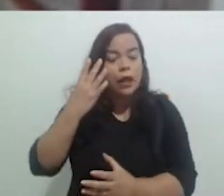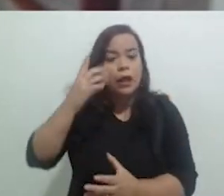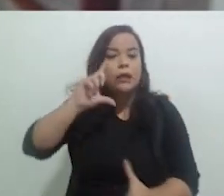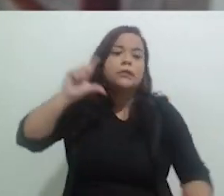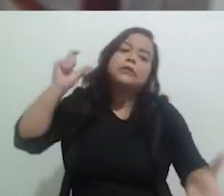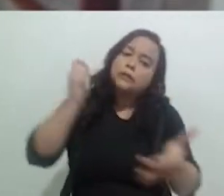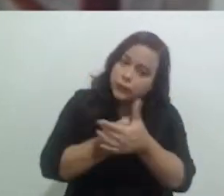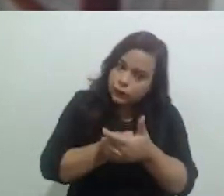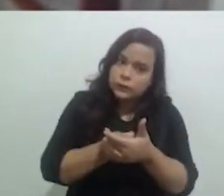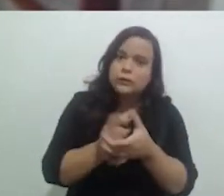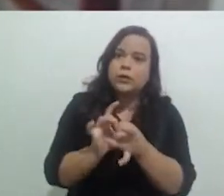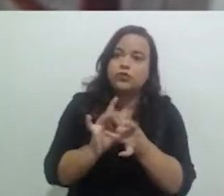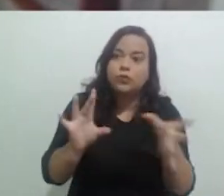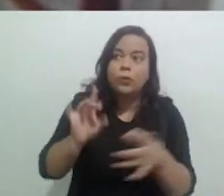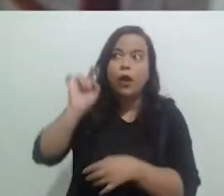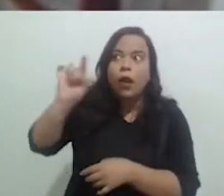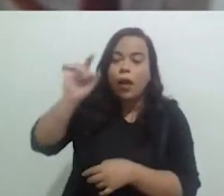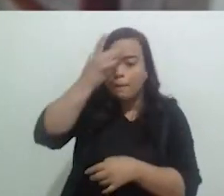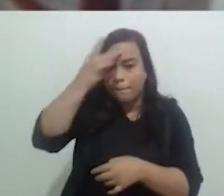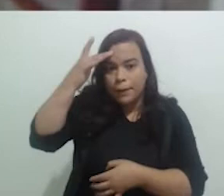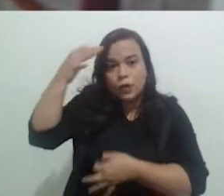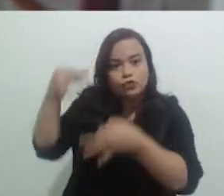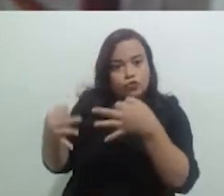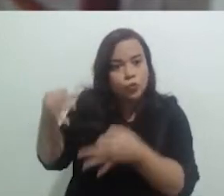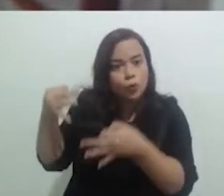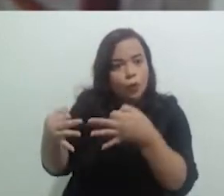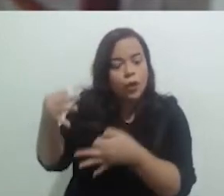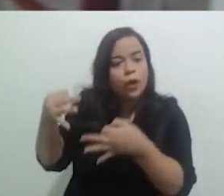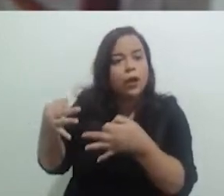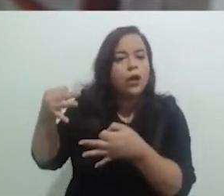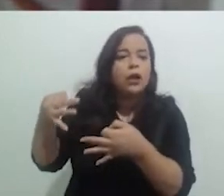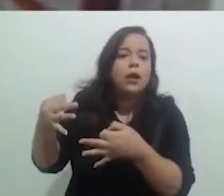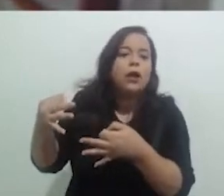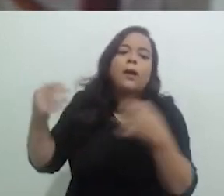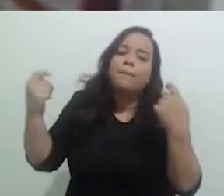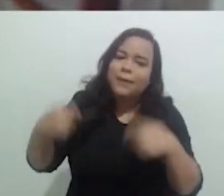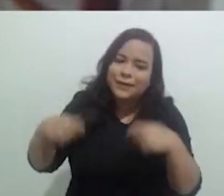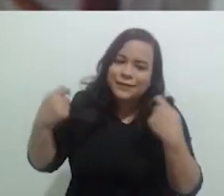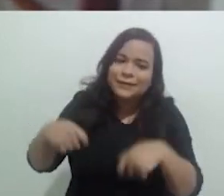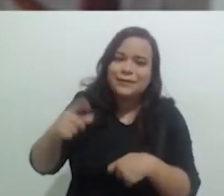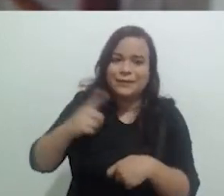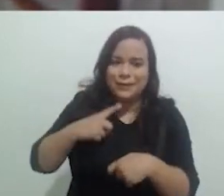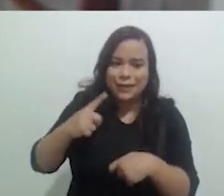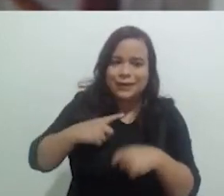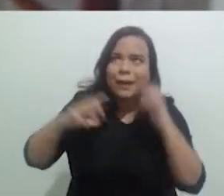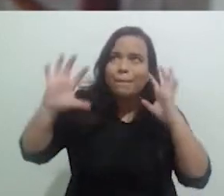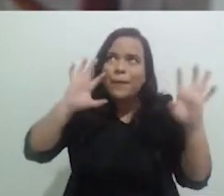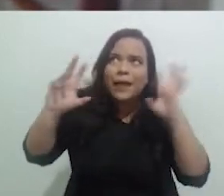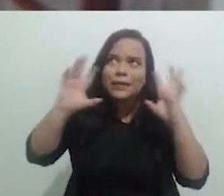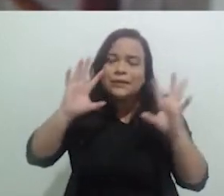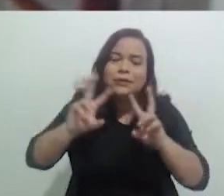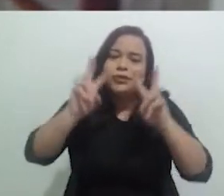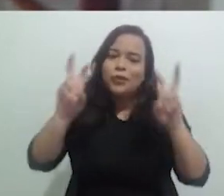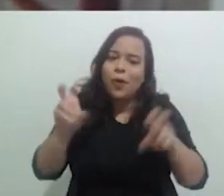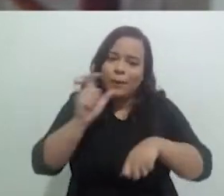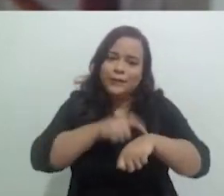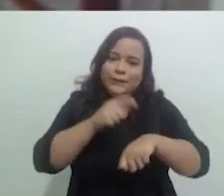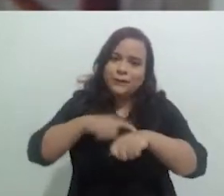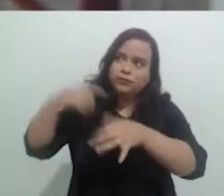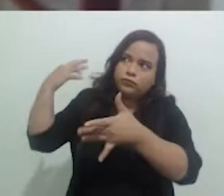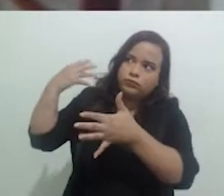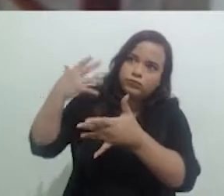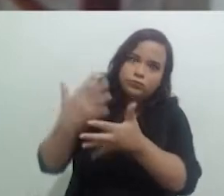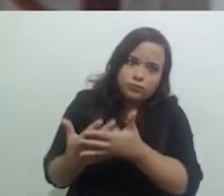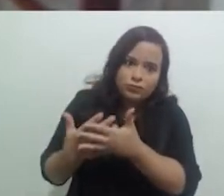juiz deve ter um lapso, um marco temporal. Não se pode restringir o direito de